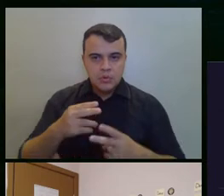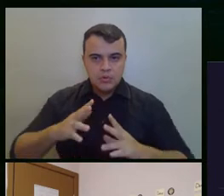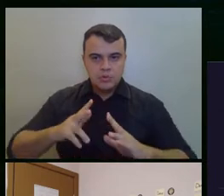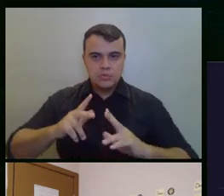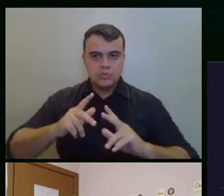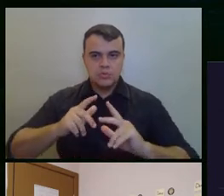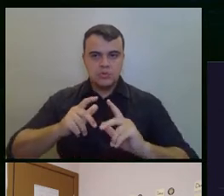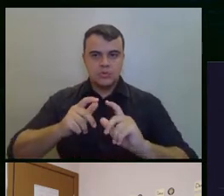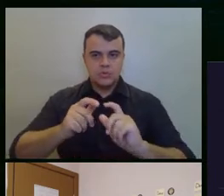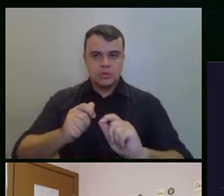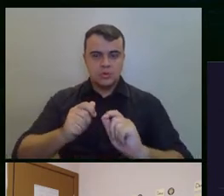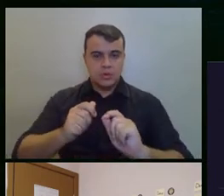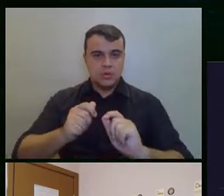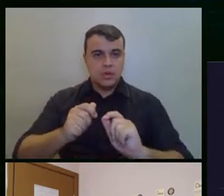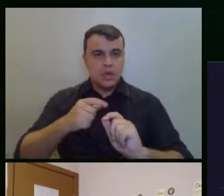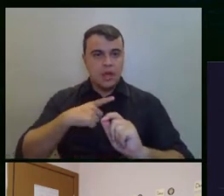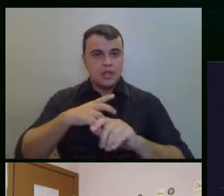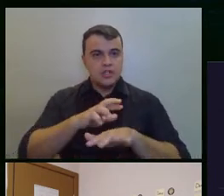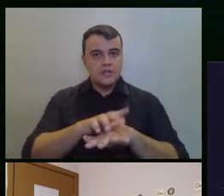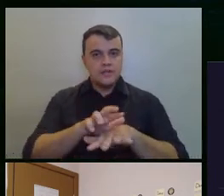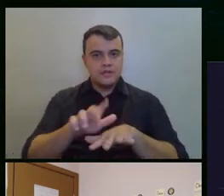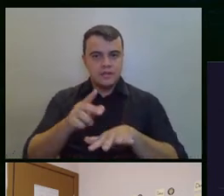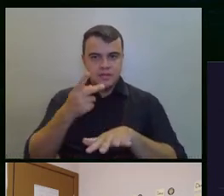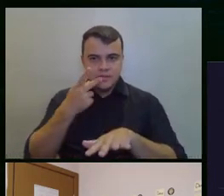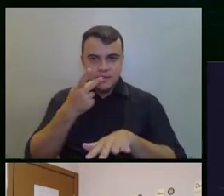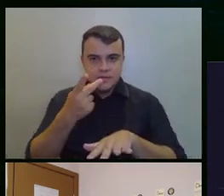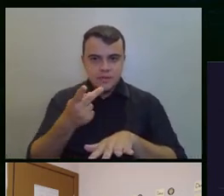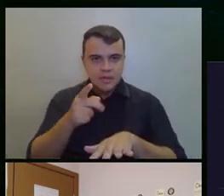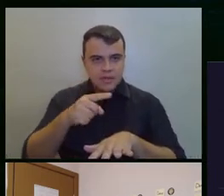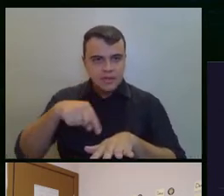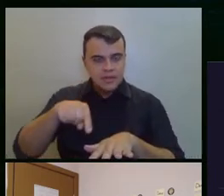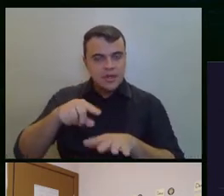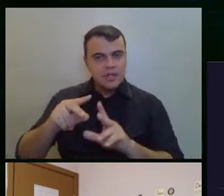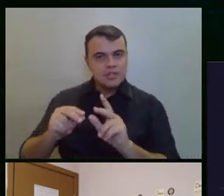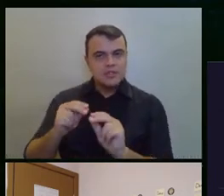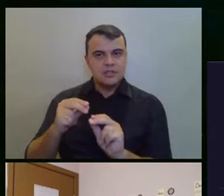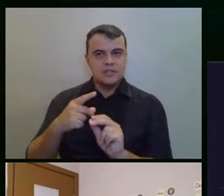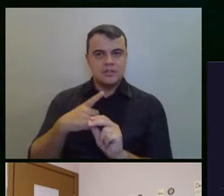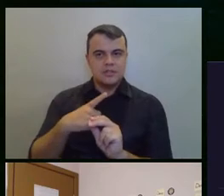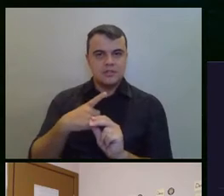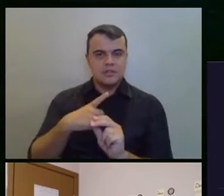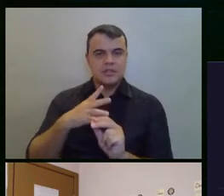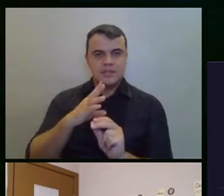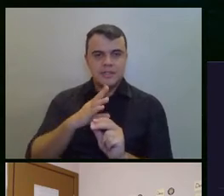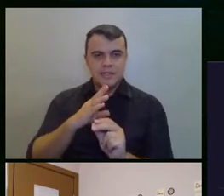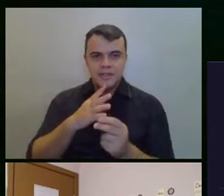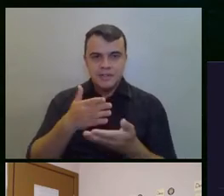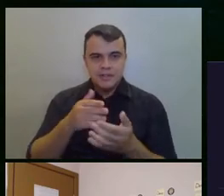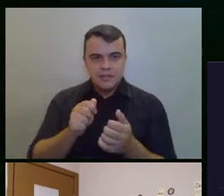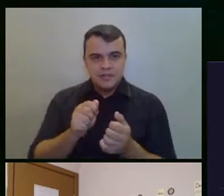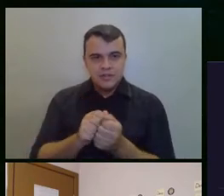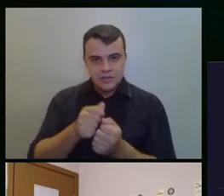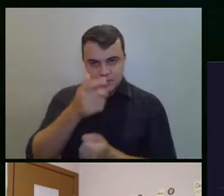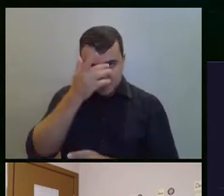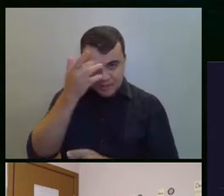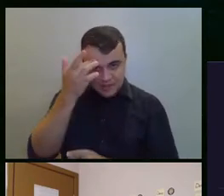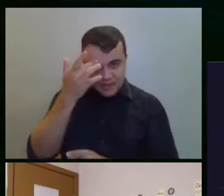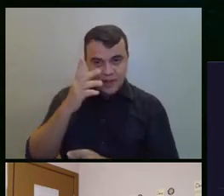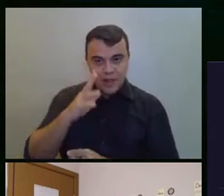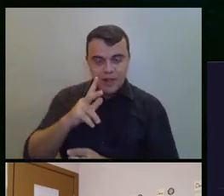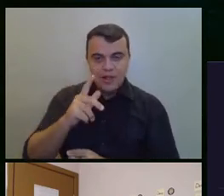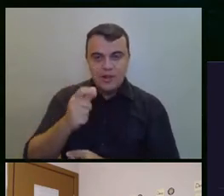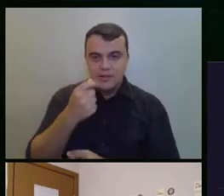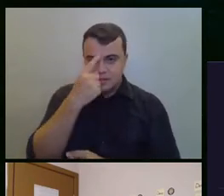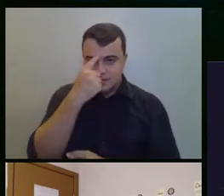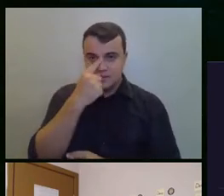perfis e é legal ver essa diversidade que vocês mandaram aqui no no chat né Felipão massa demais ver a galera aí de tô com todos os